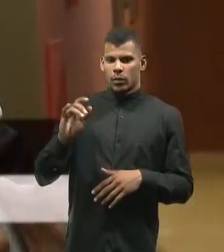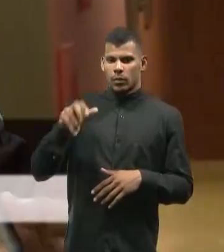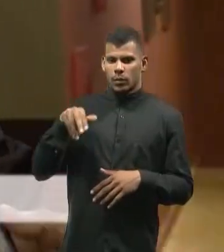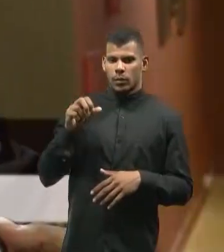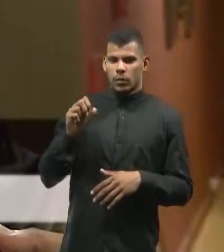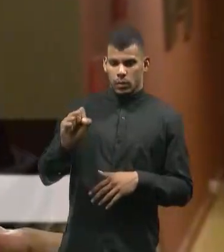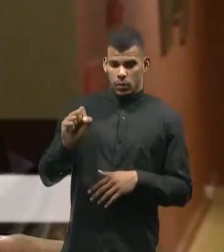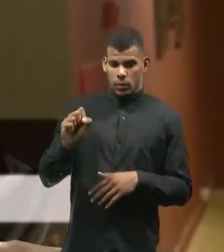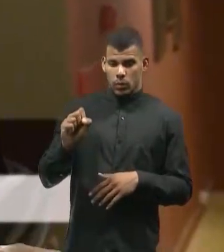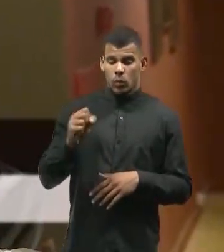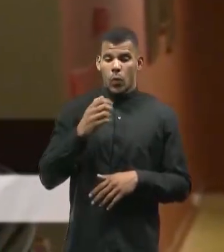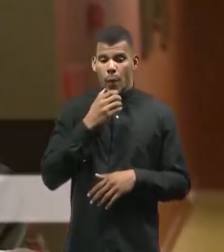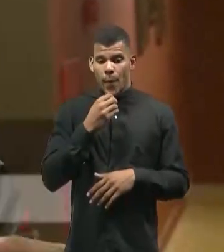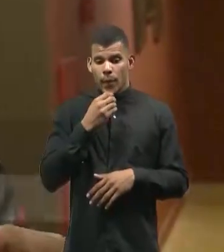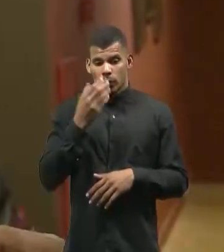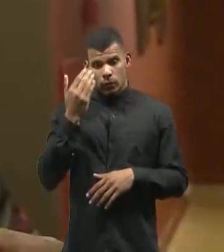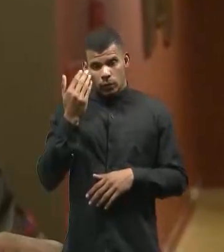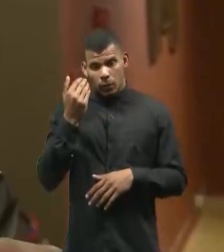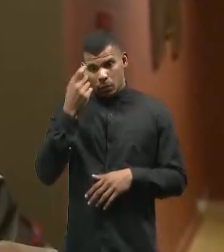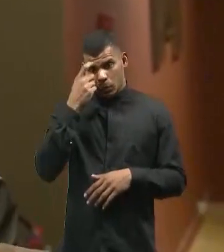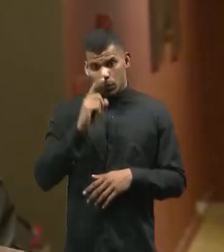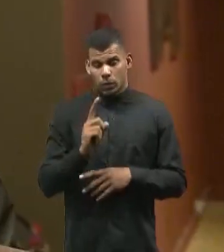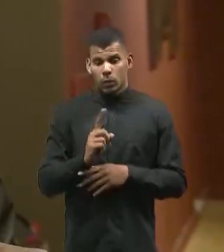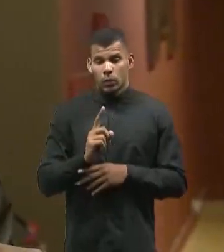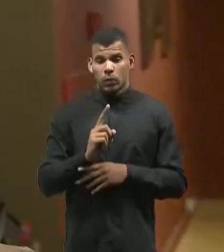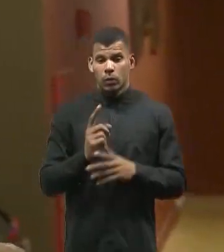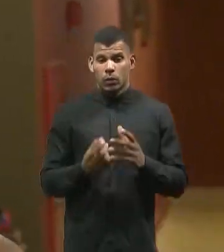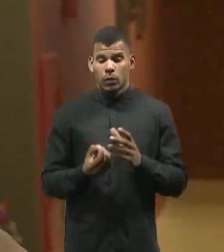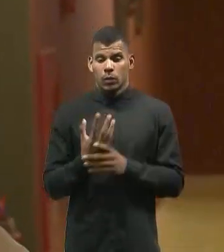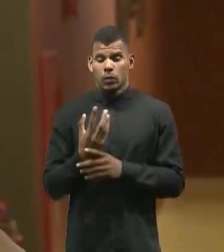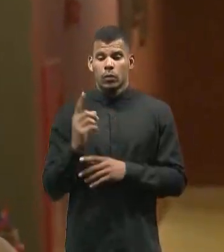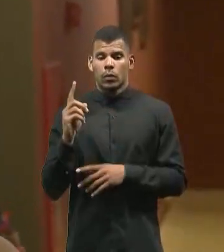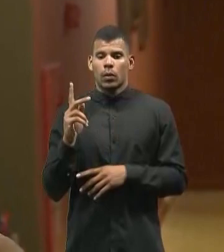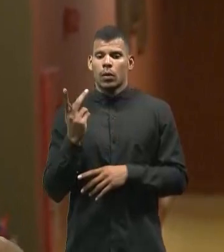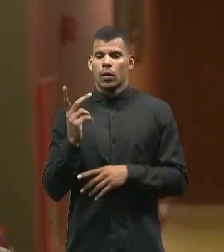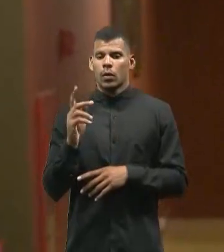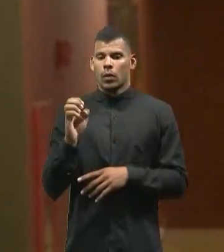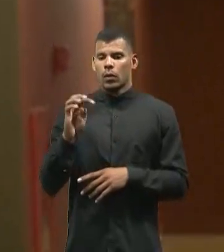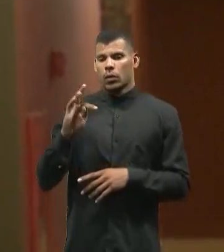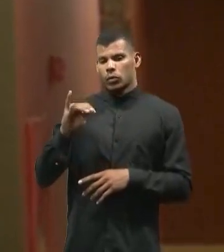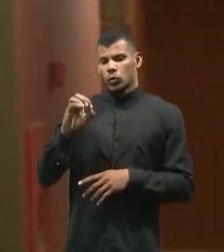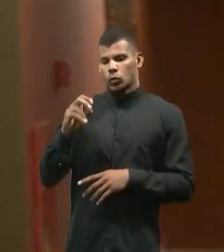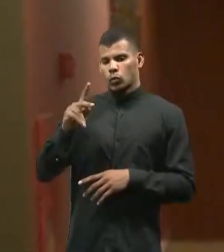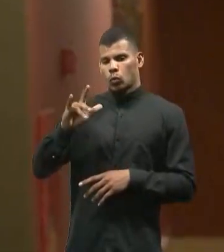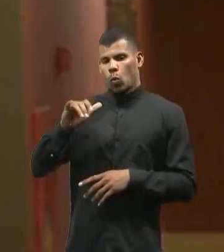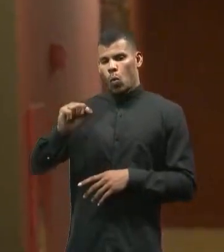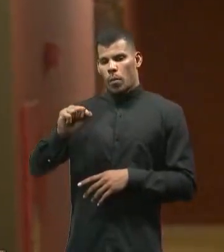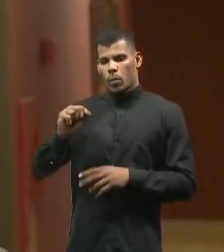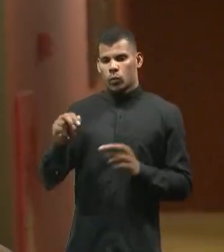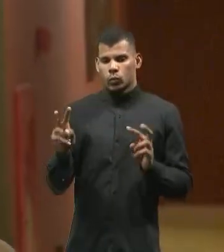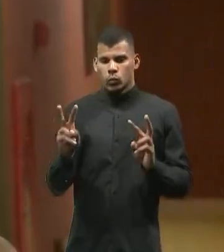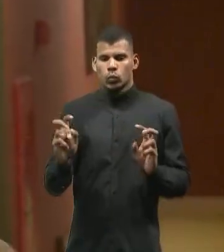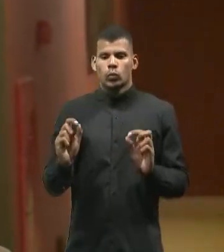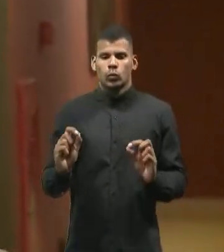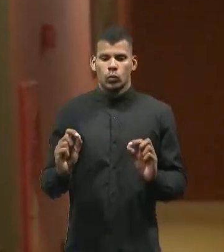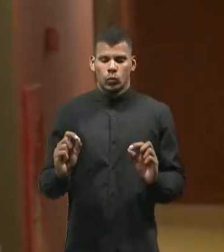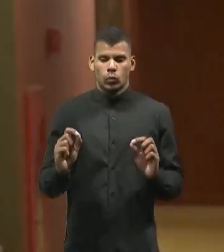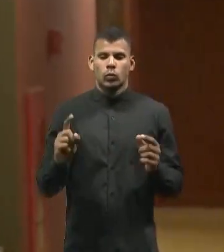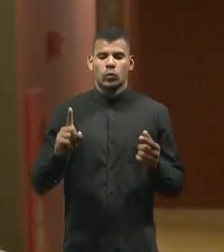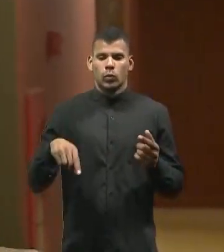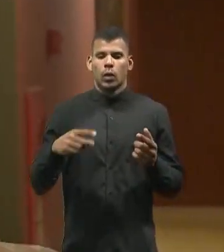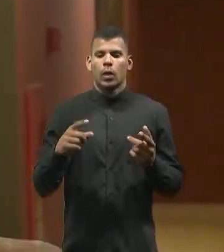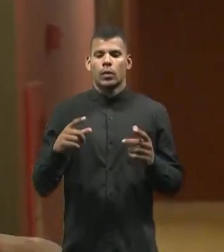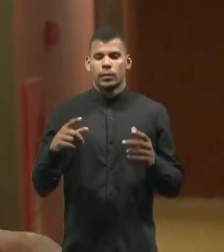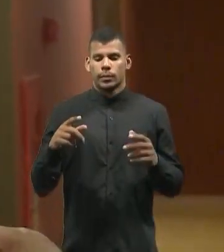ele parte da origem do Homo Sapiens, que aconteceu na Etiópia. Então, essa exposição, ela trata de rituais,